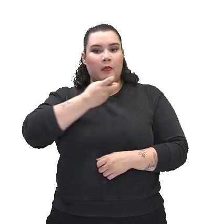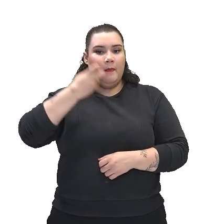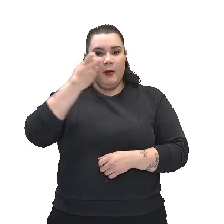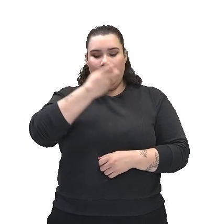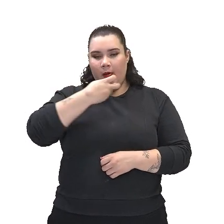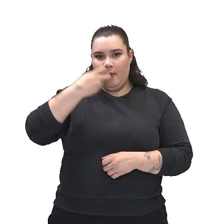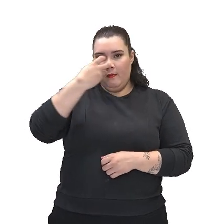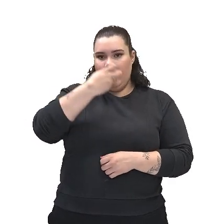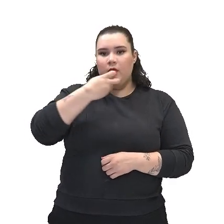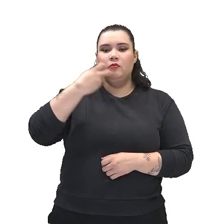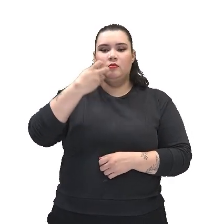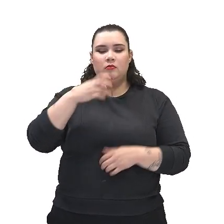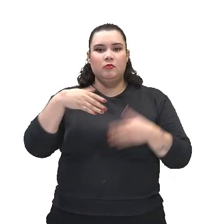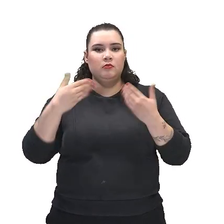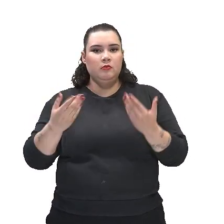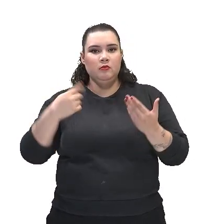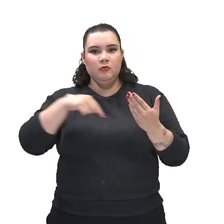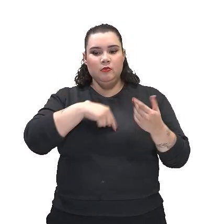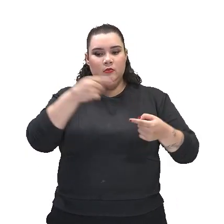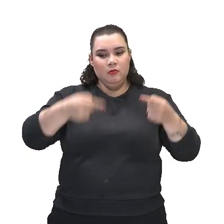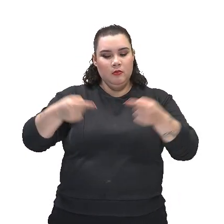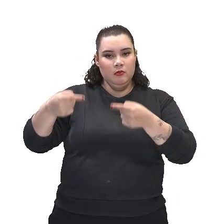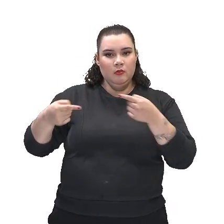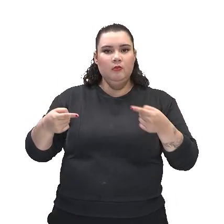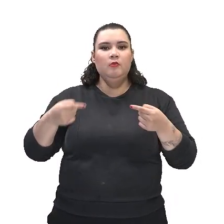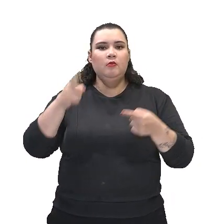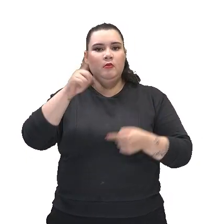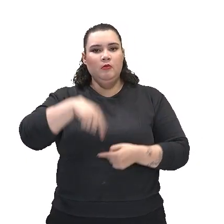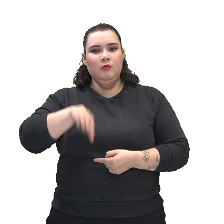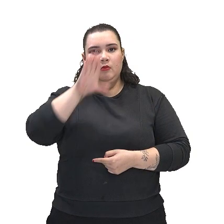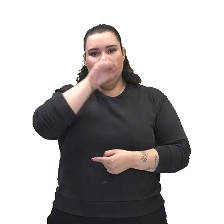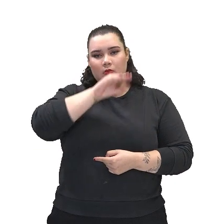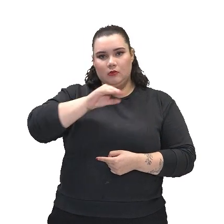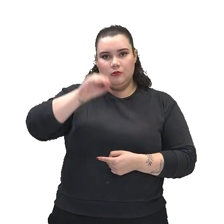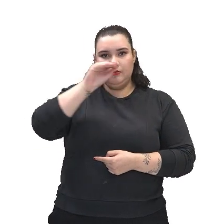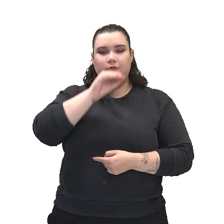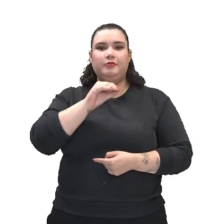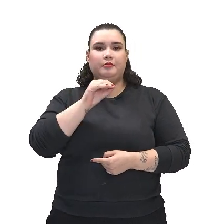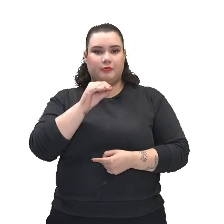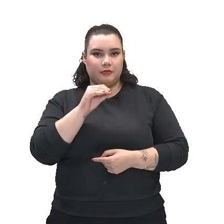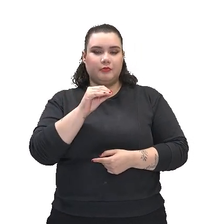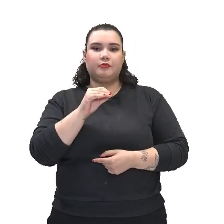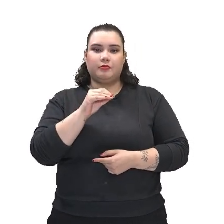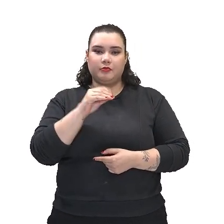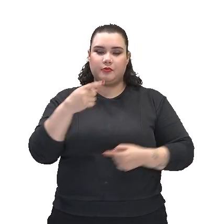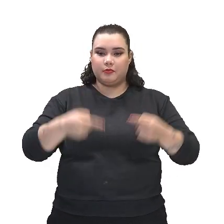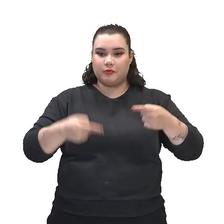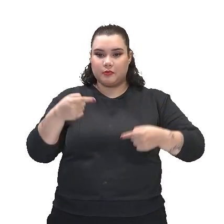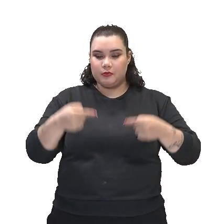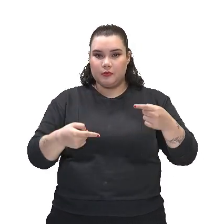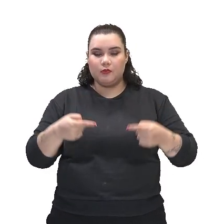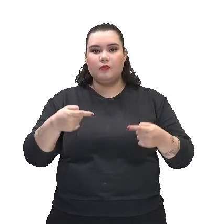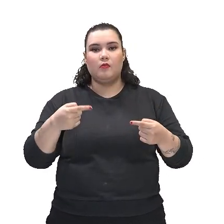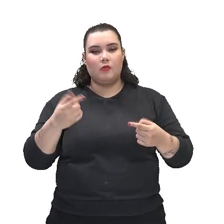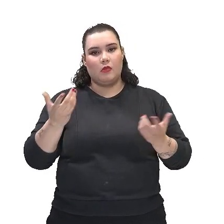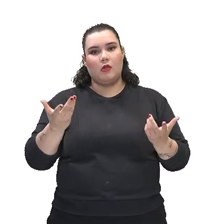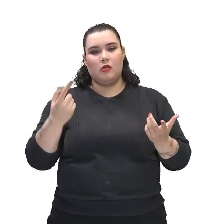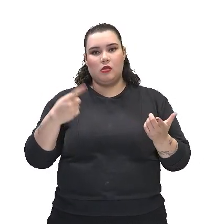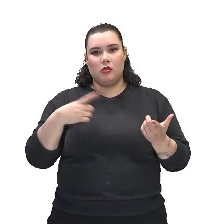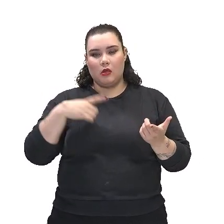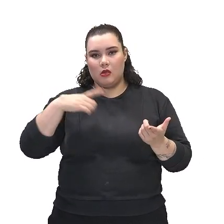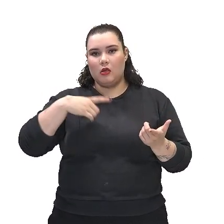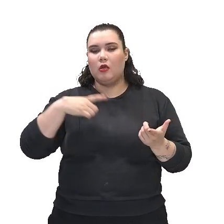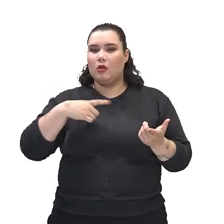oralidade. Por isso que quando falamos em debate oral, debate que vai ser travado, ou seja, que